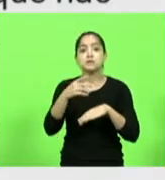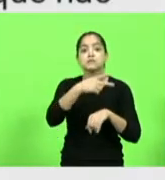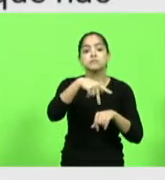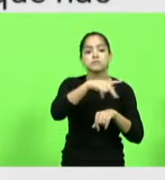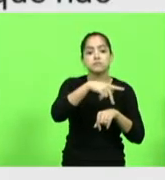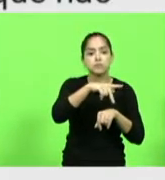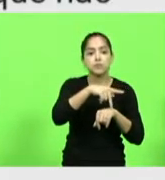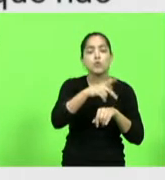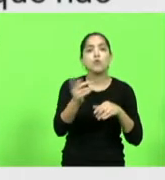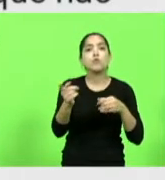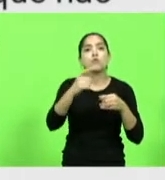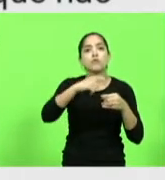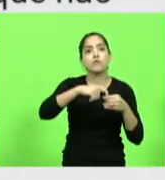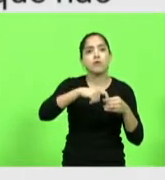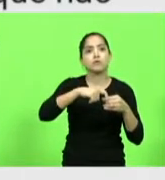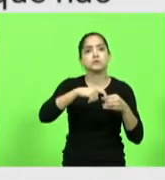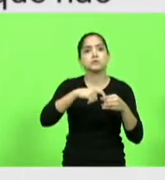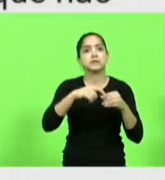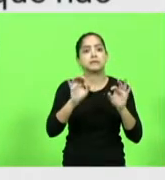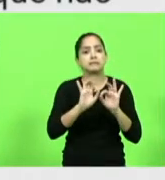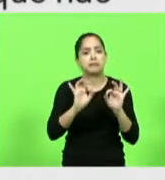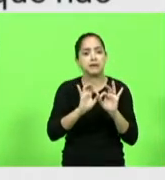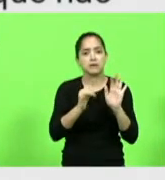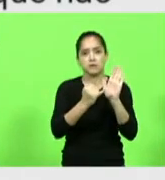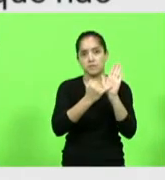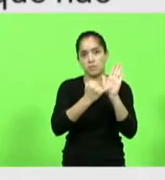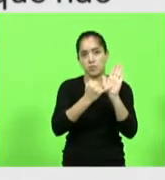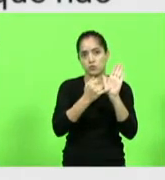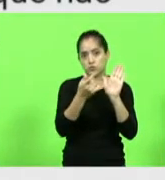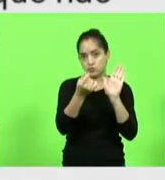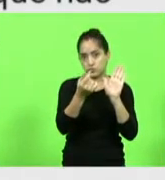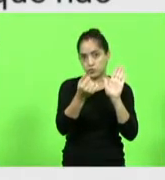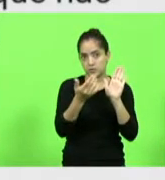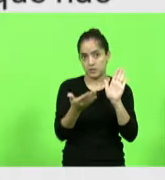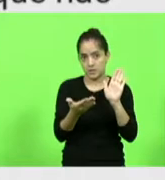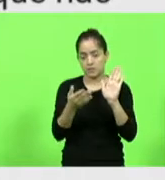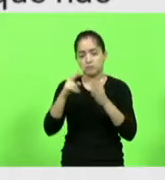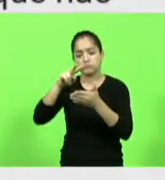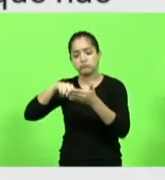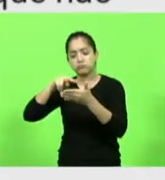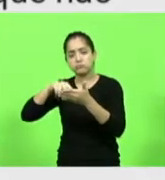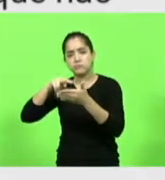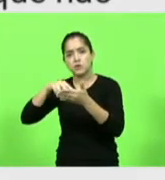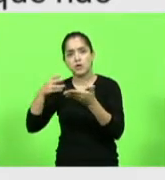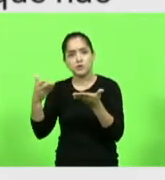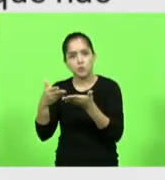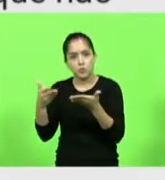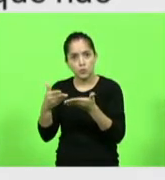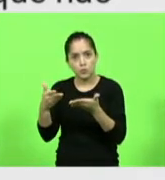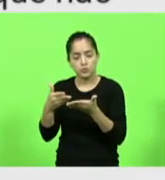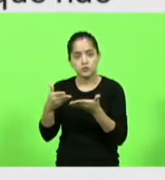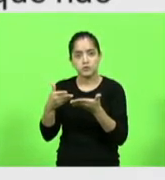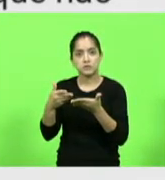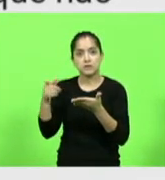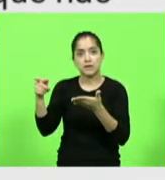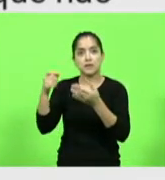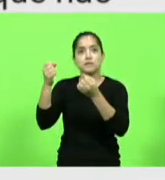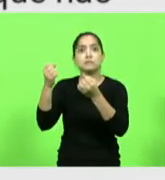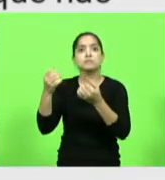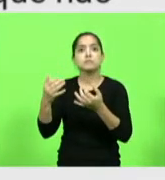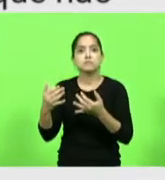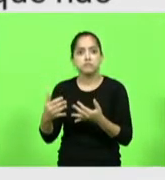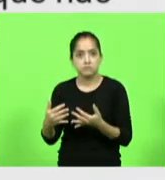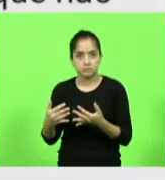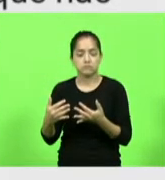o retorno dos impostos é pífio, eu leio um post dele falando que nós que